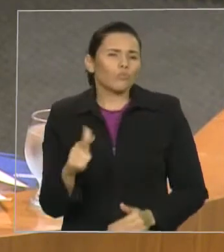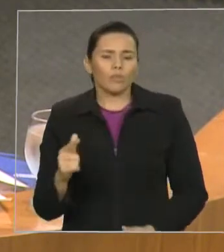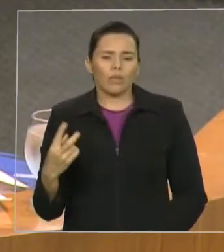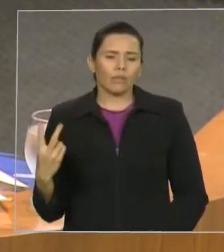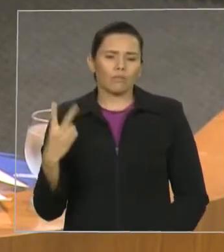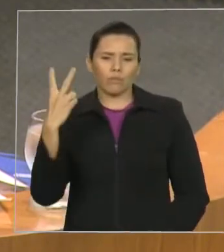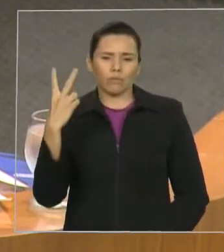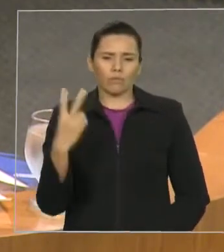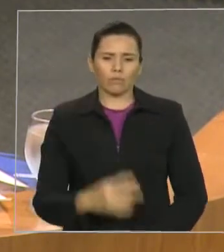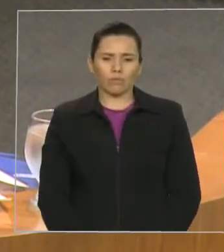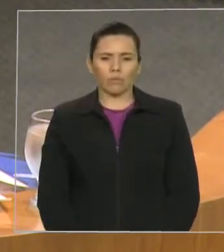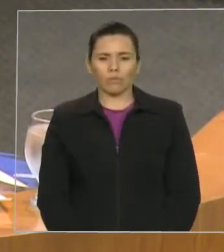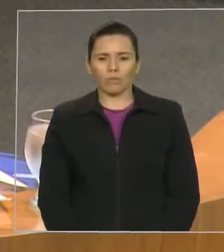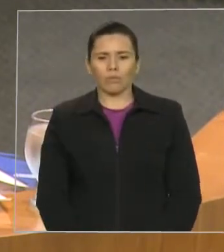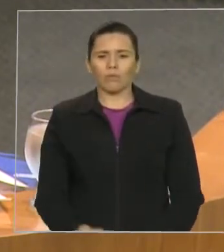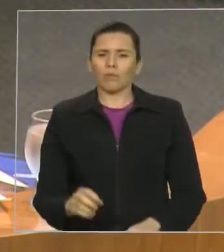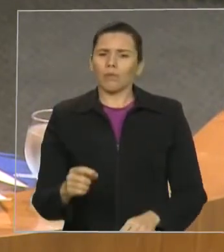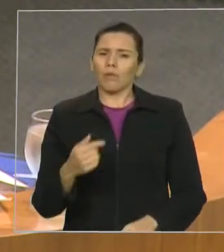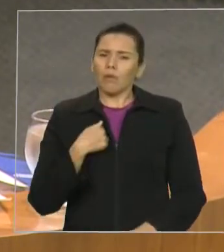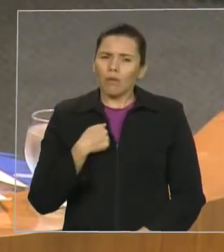babão de governador.